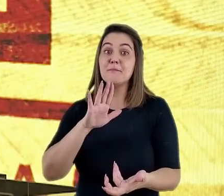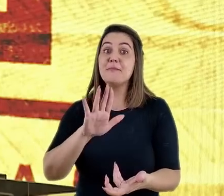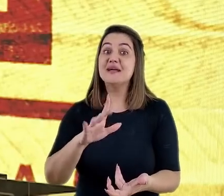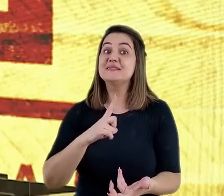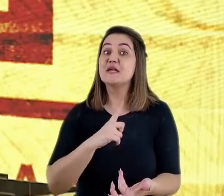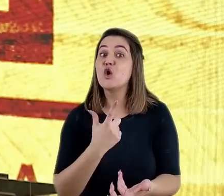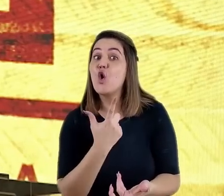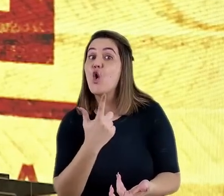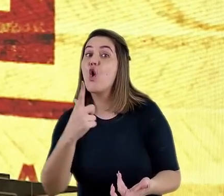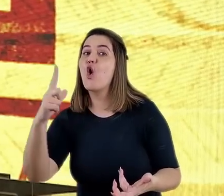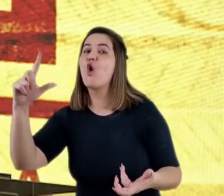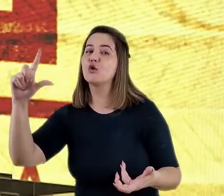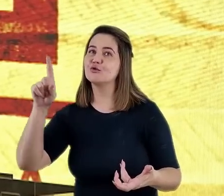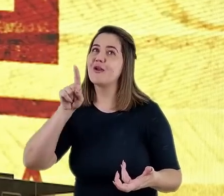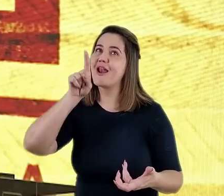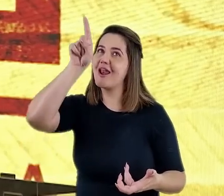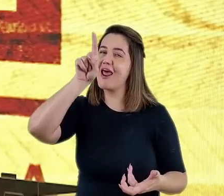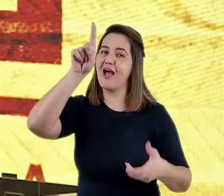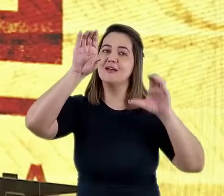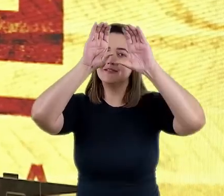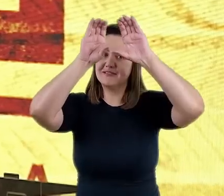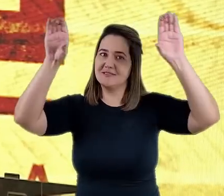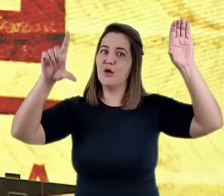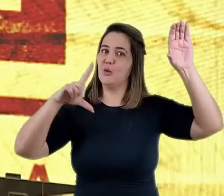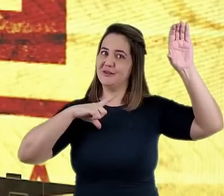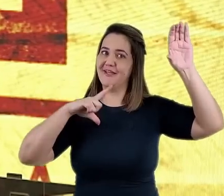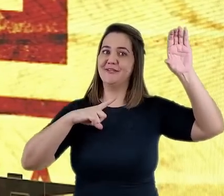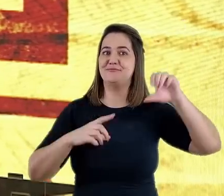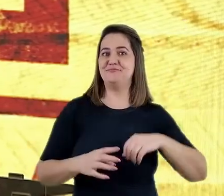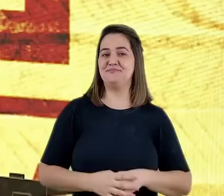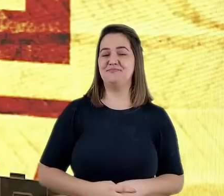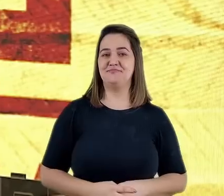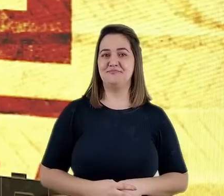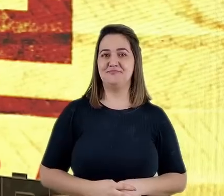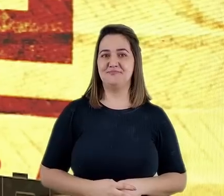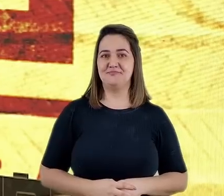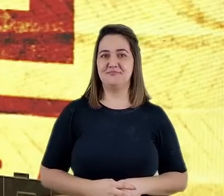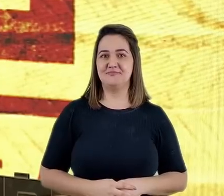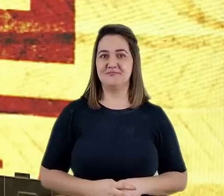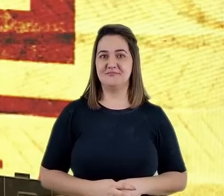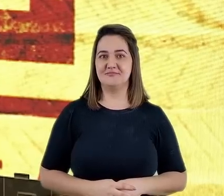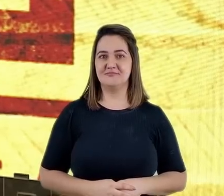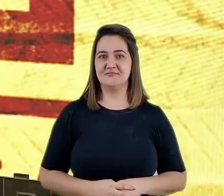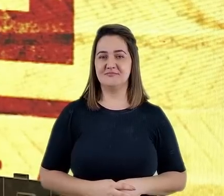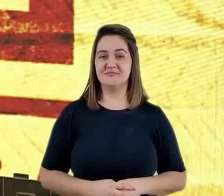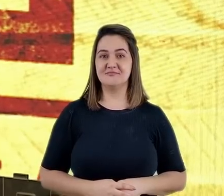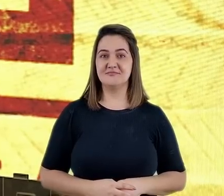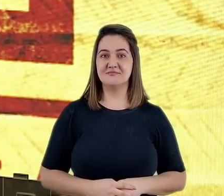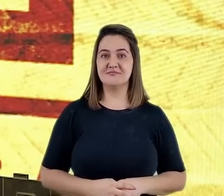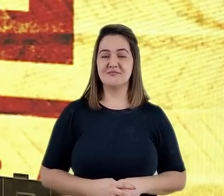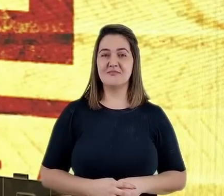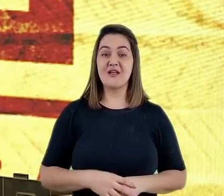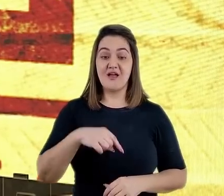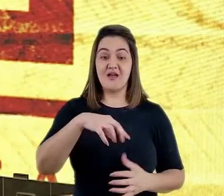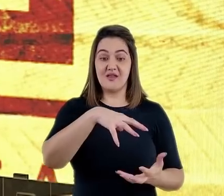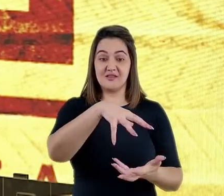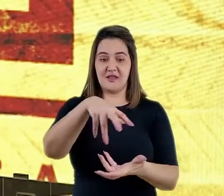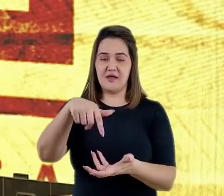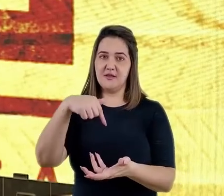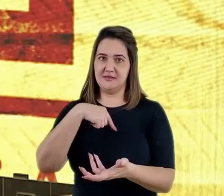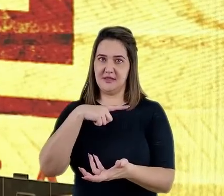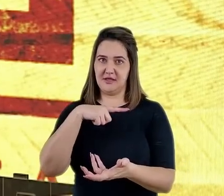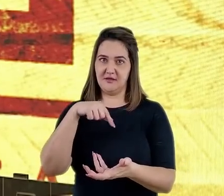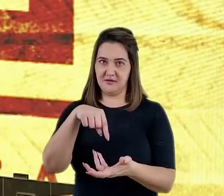outro santuário, um santuário celestial. Que santuário é esse? A terra seria também um santuário de